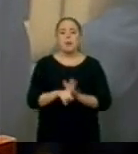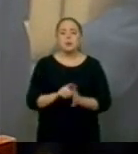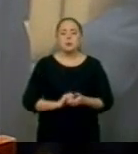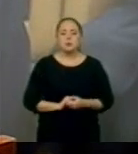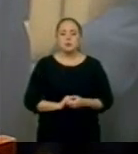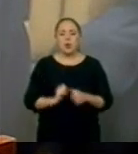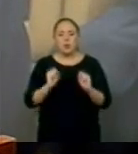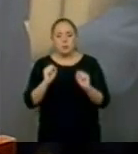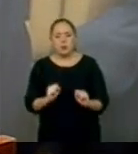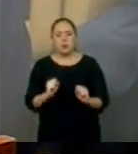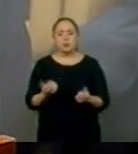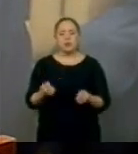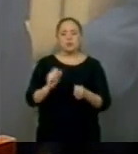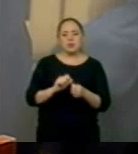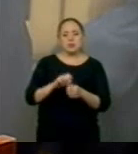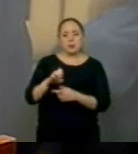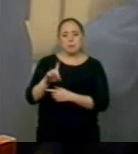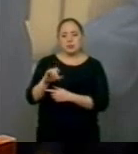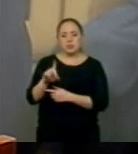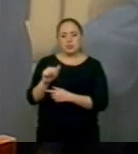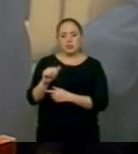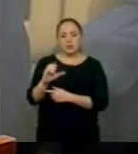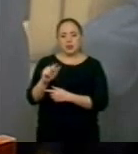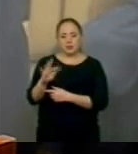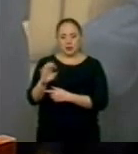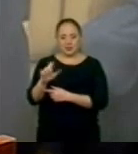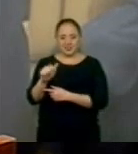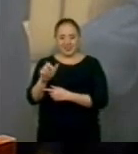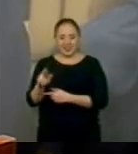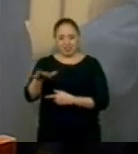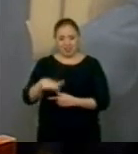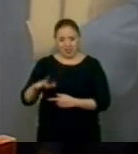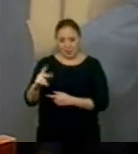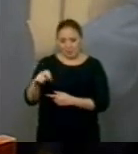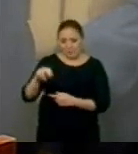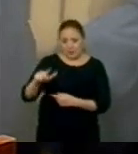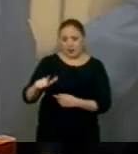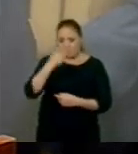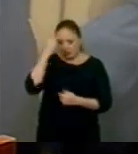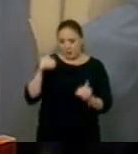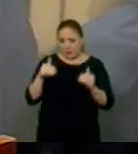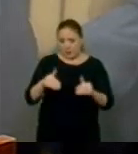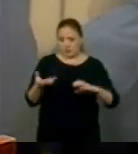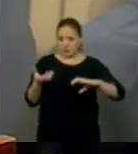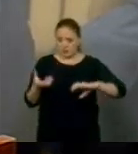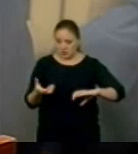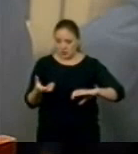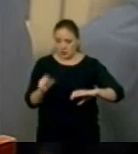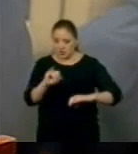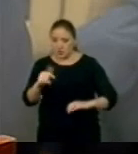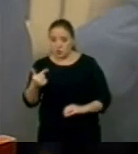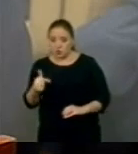ser aplicadas medidas cautelares de natureza penal aos membros do Congresso Nacional sem